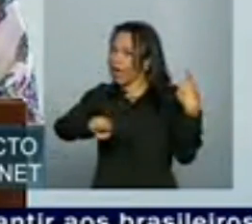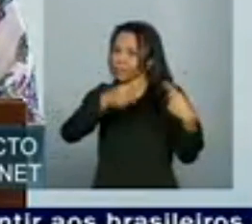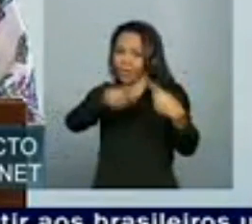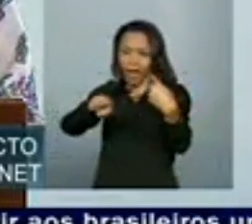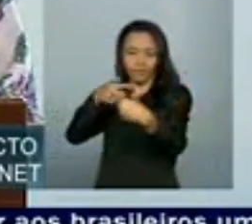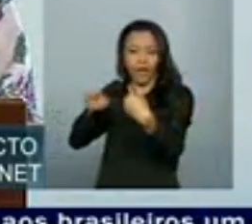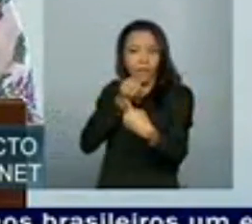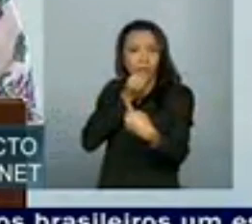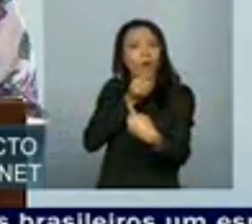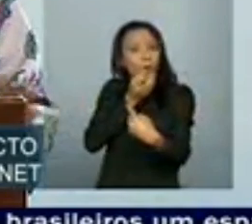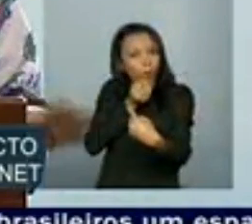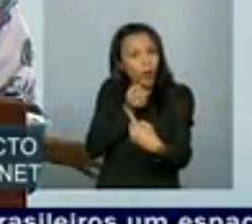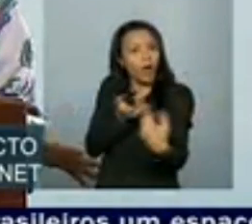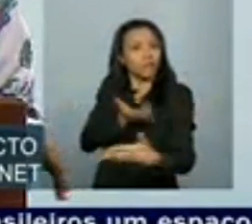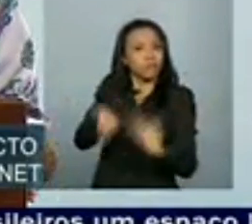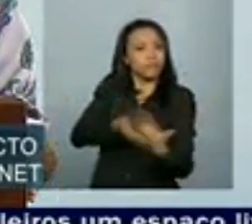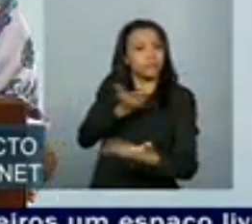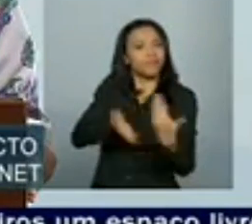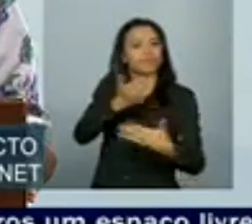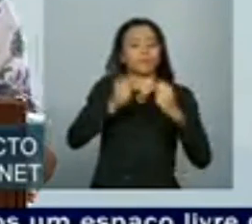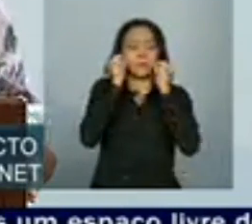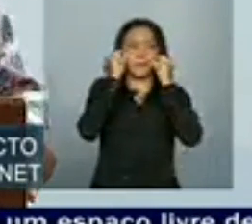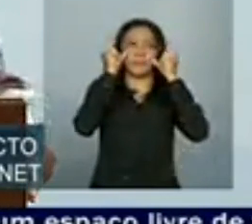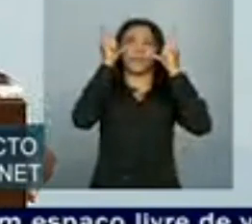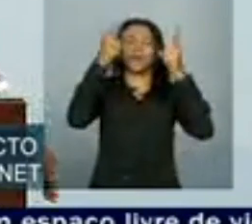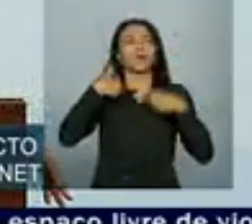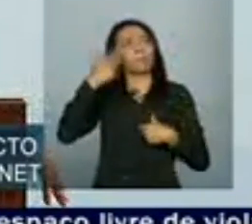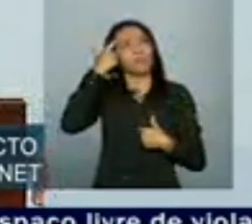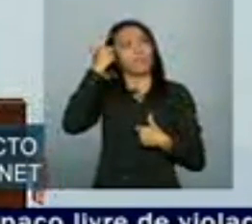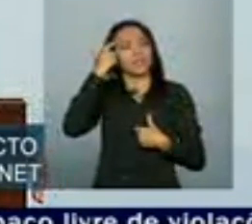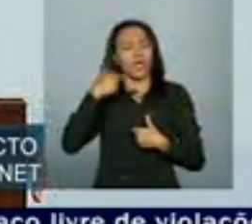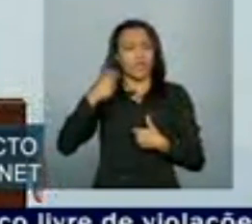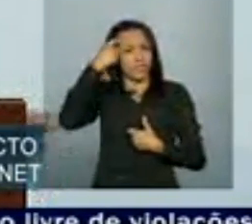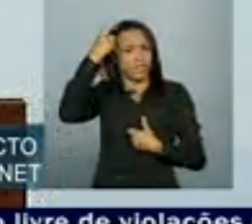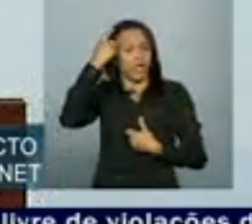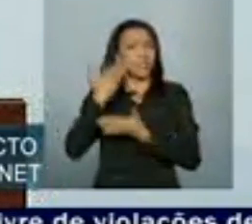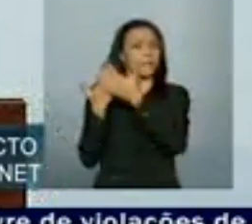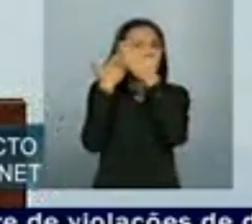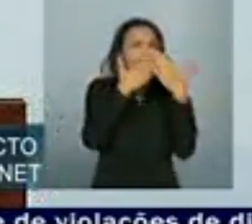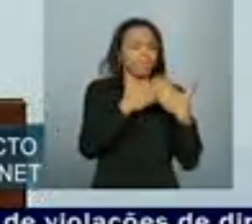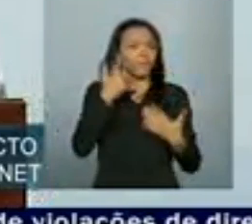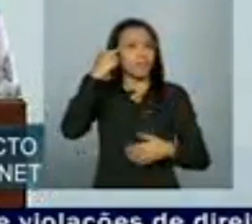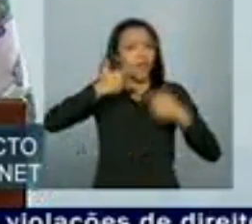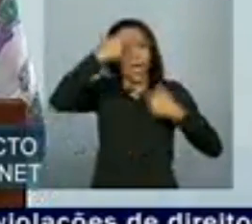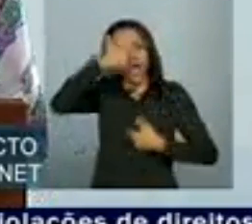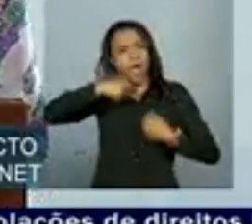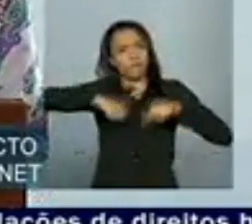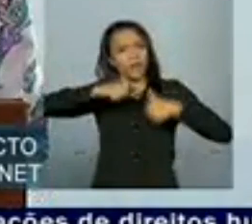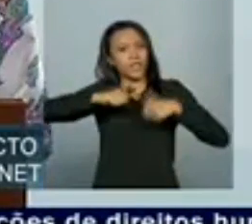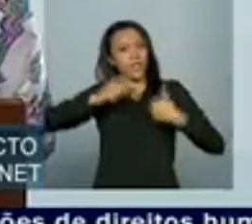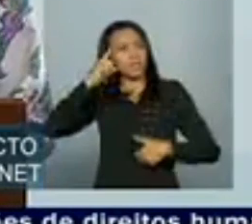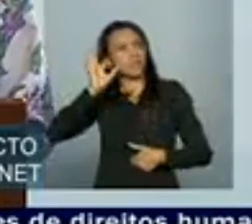abre horizontes, nos dá chance de refletir sobre nossas convicções e reavaliar nossas